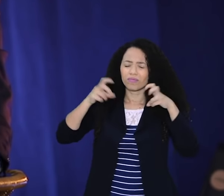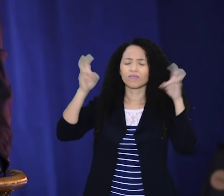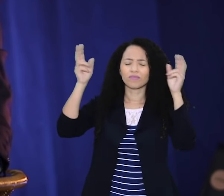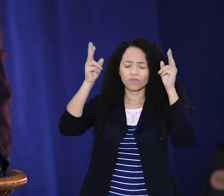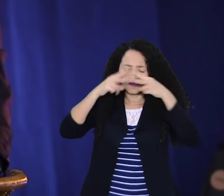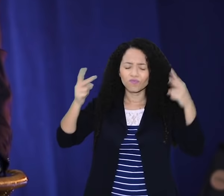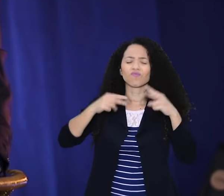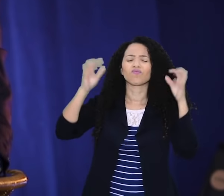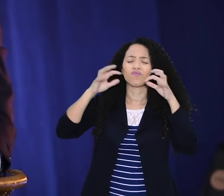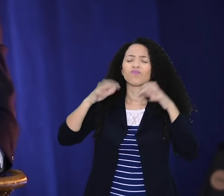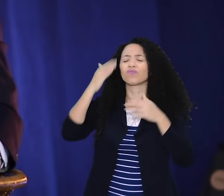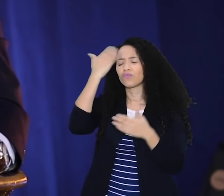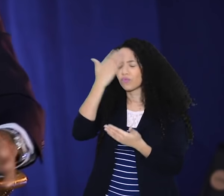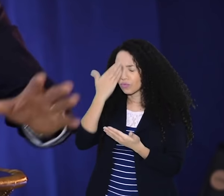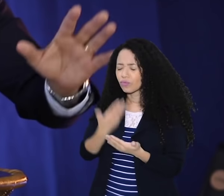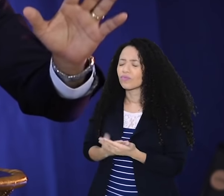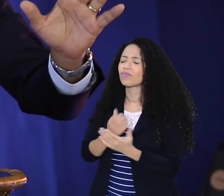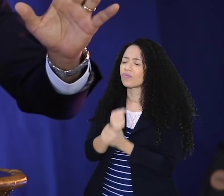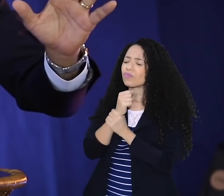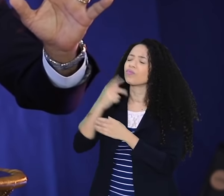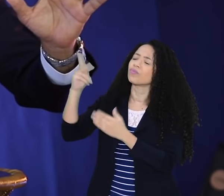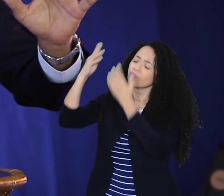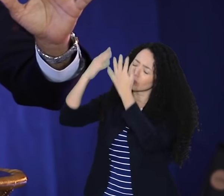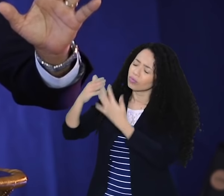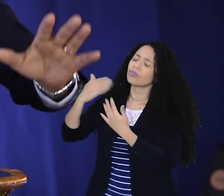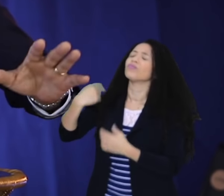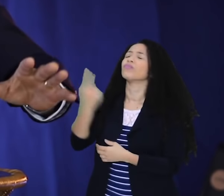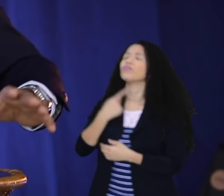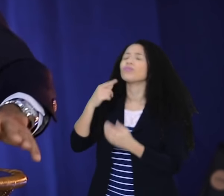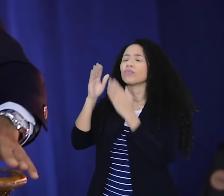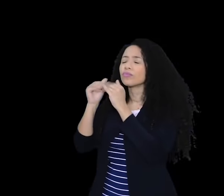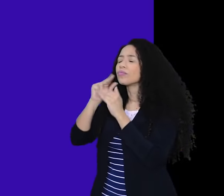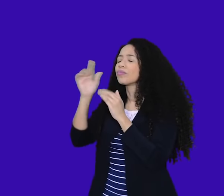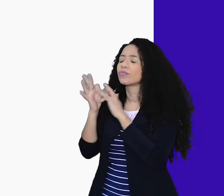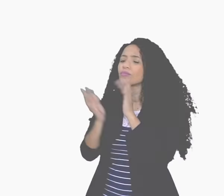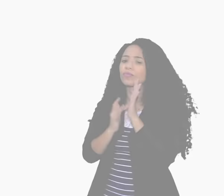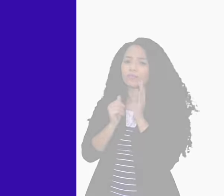em nossas vidas. É o que nós Te pedimos. Em nome de Jesus. Amém.